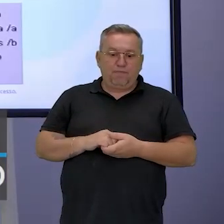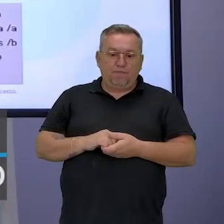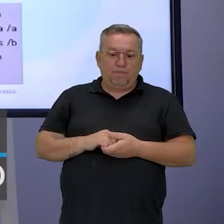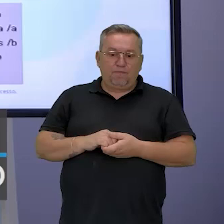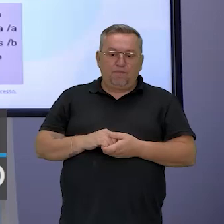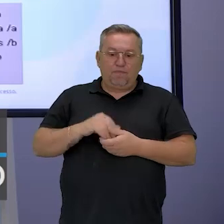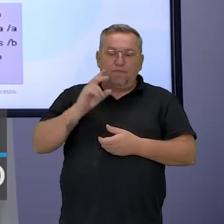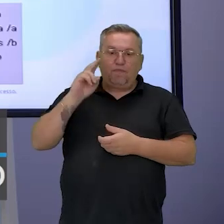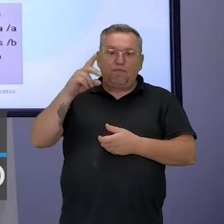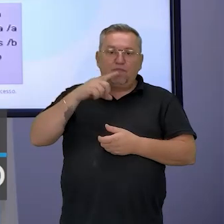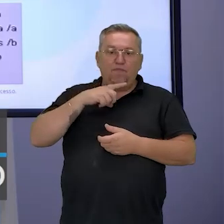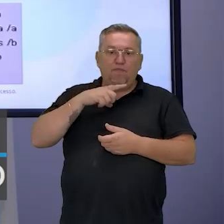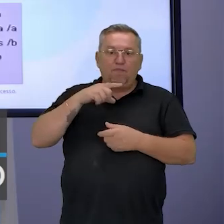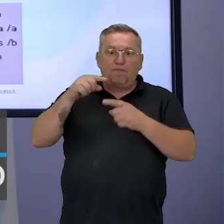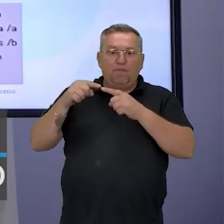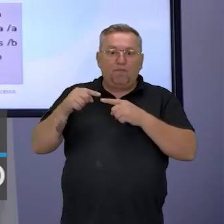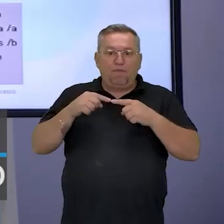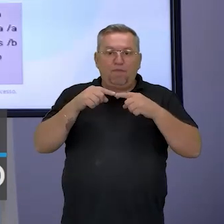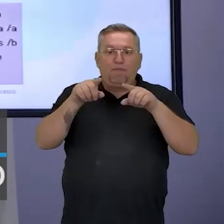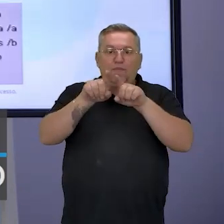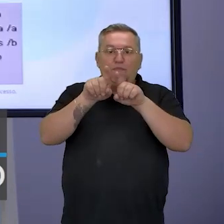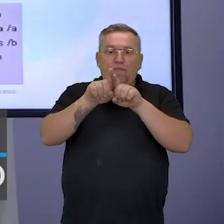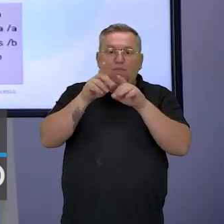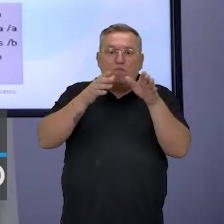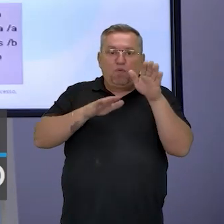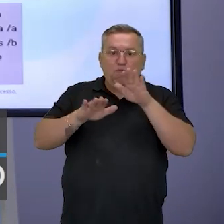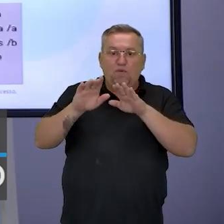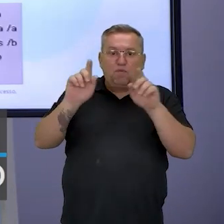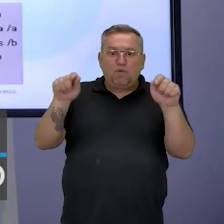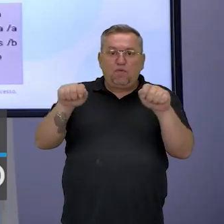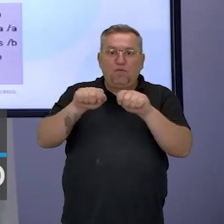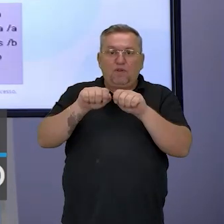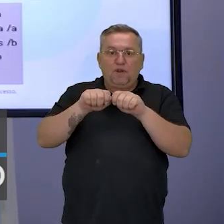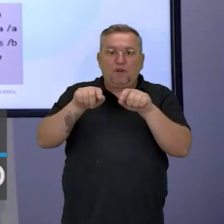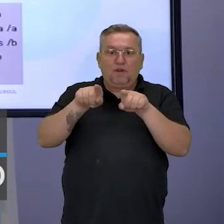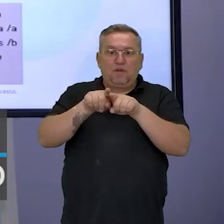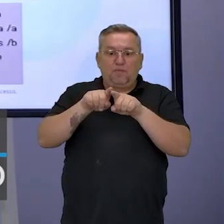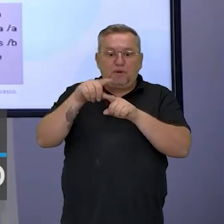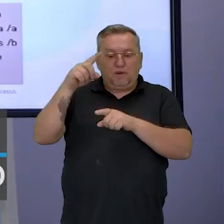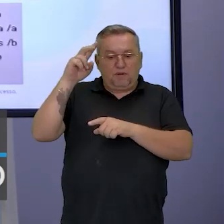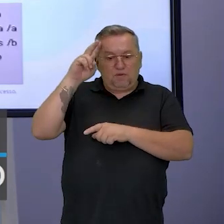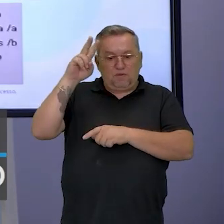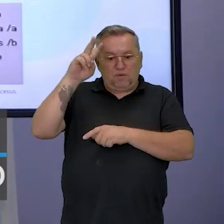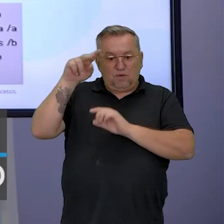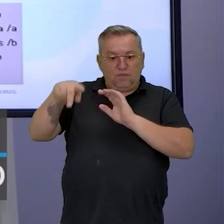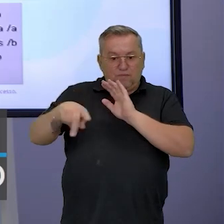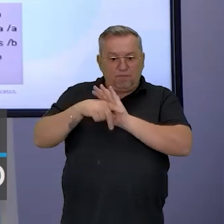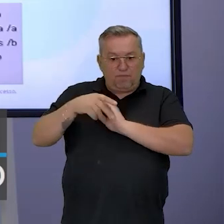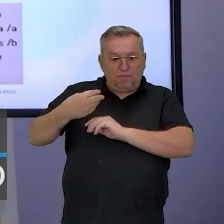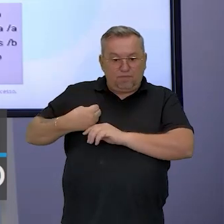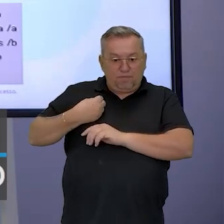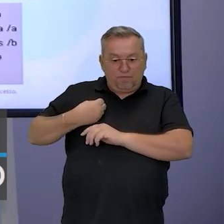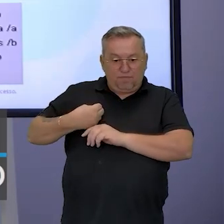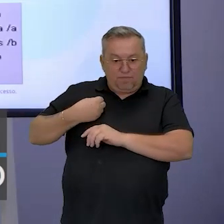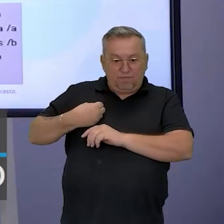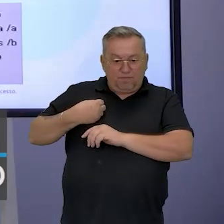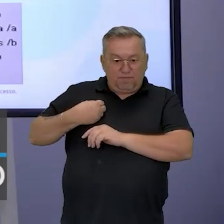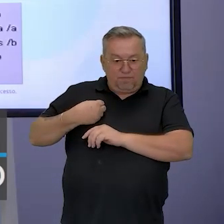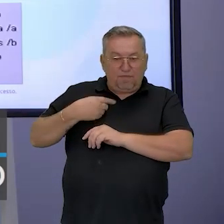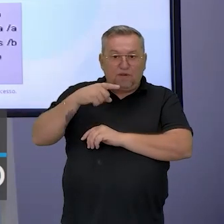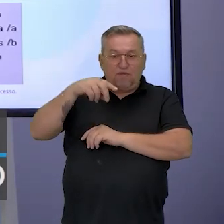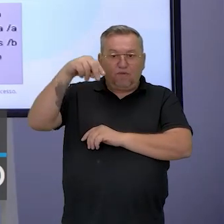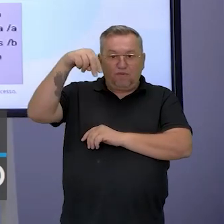tudo interligado, né? E como isso provavelmente pode fazer, inclusive, história da sua própria vida. Se você for